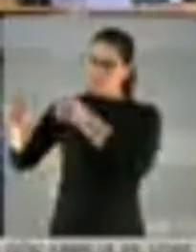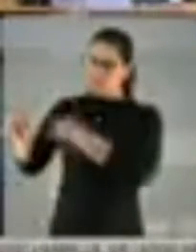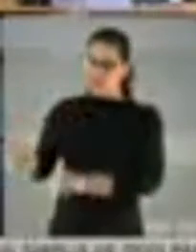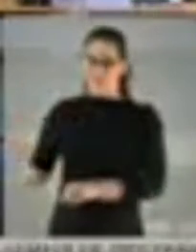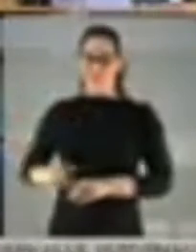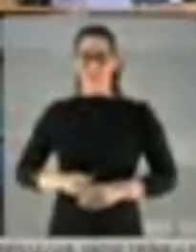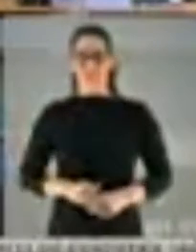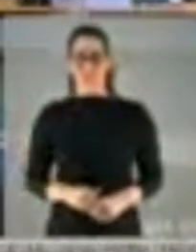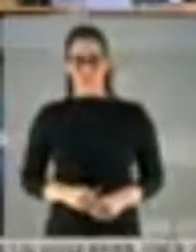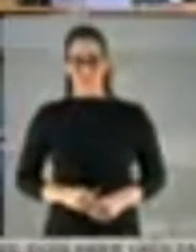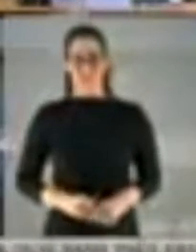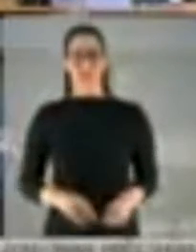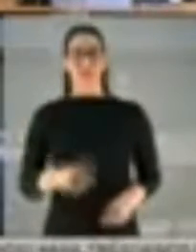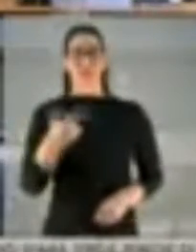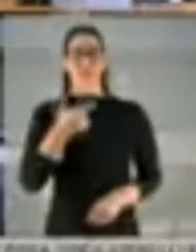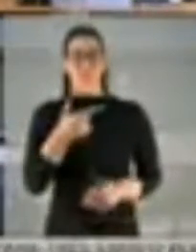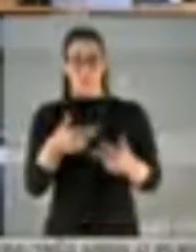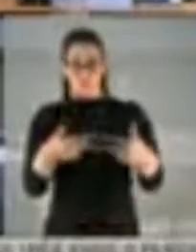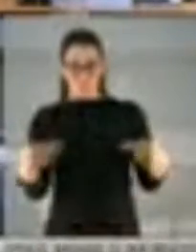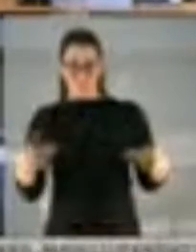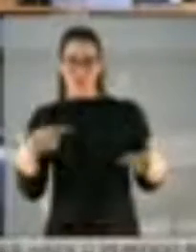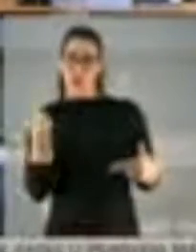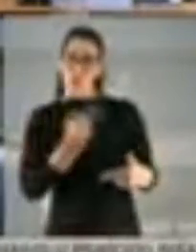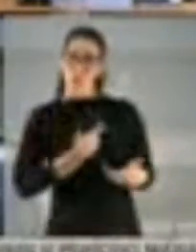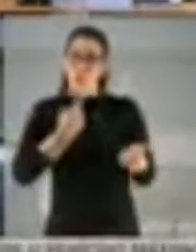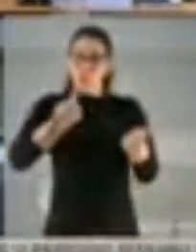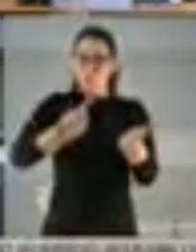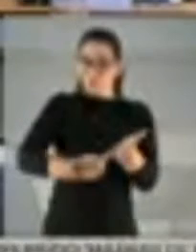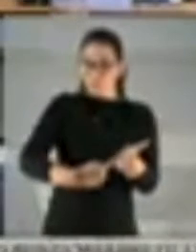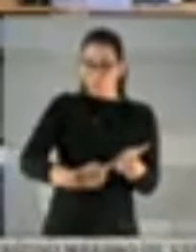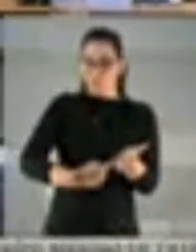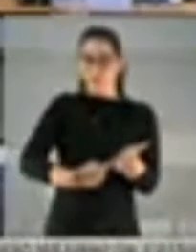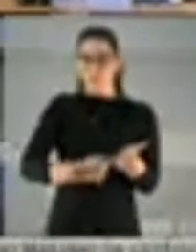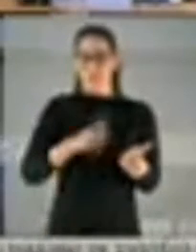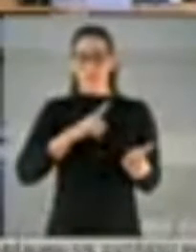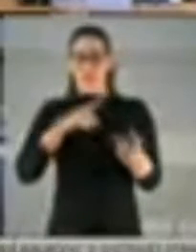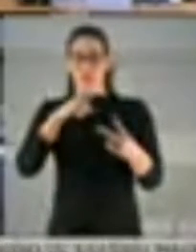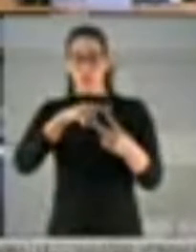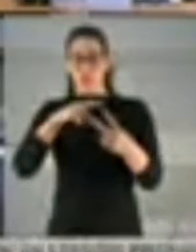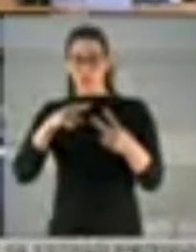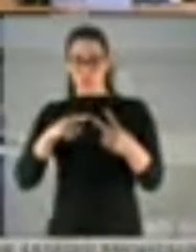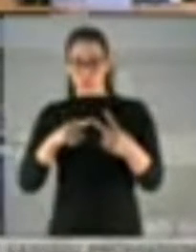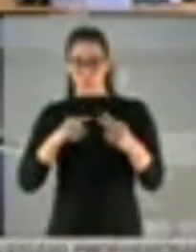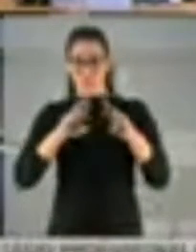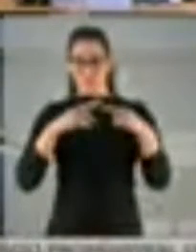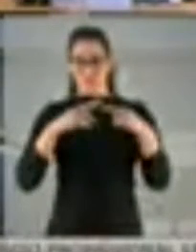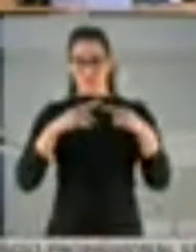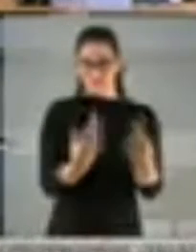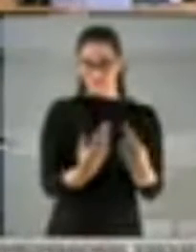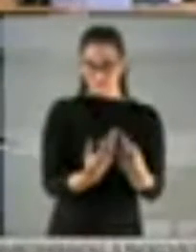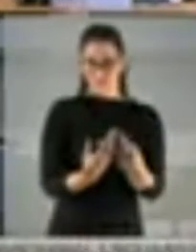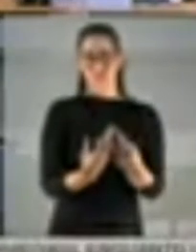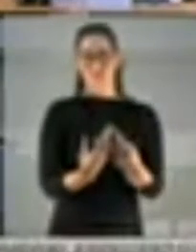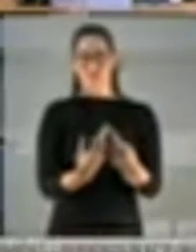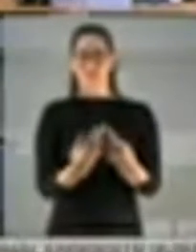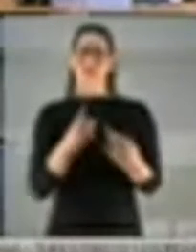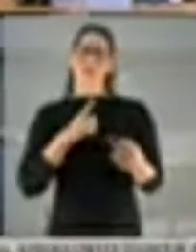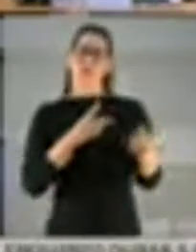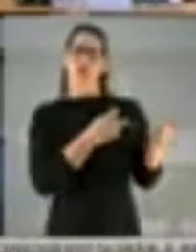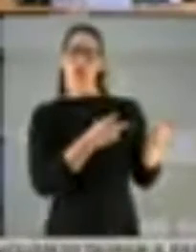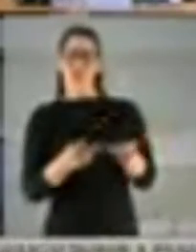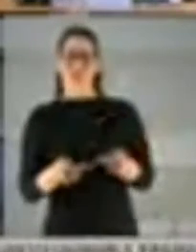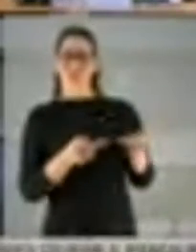ponto. Segundo ponto, nós chegamos num acordo em que nós teremos 2 sessões, e aqui tem vários convidados que